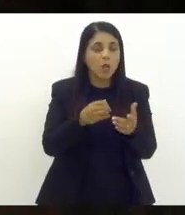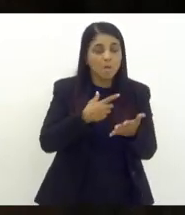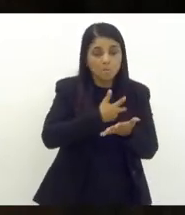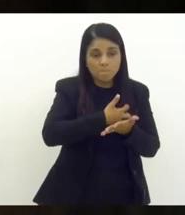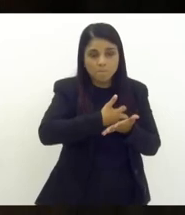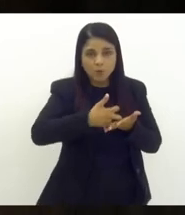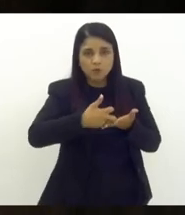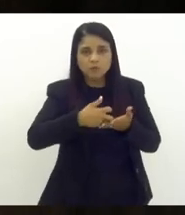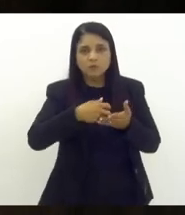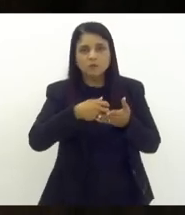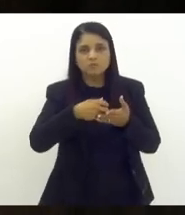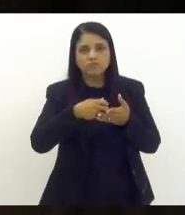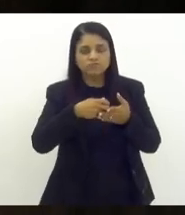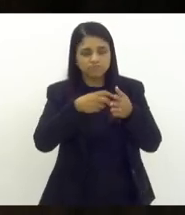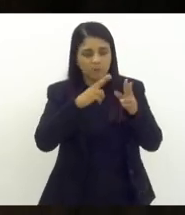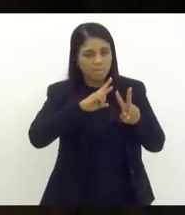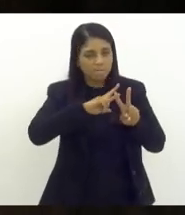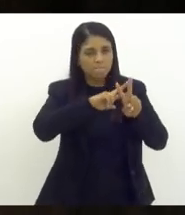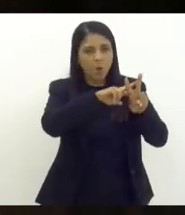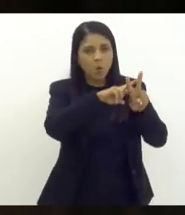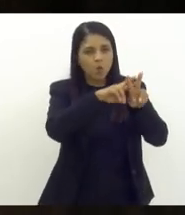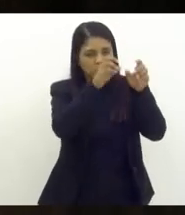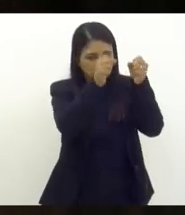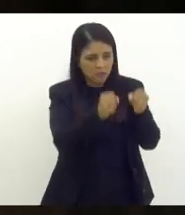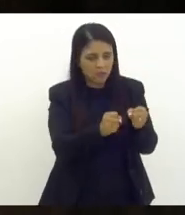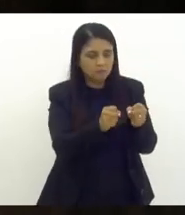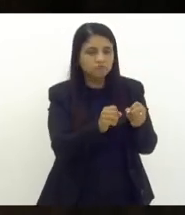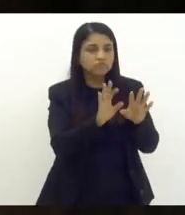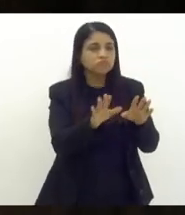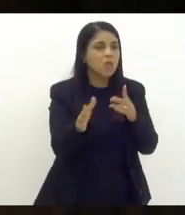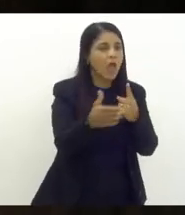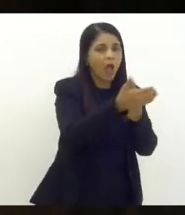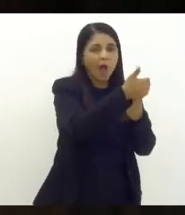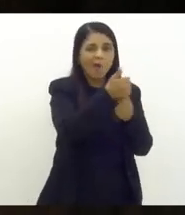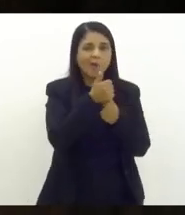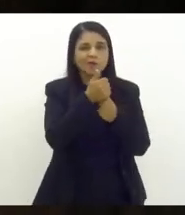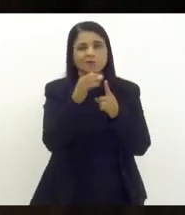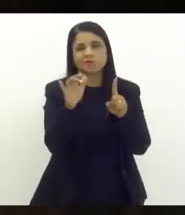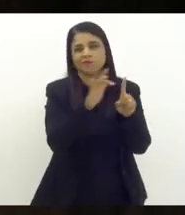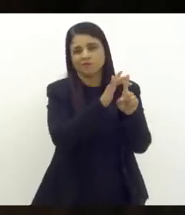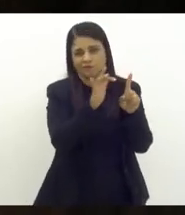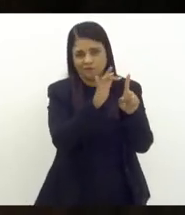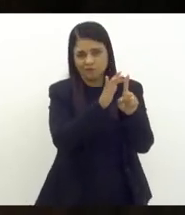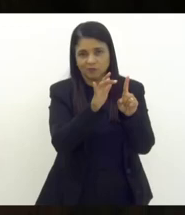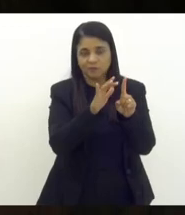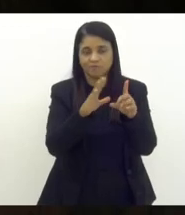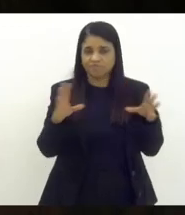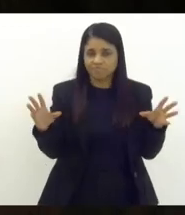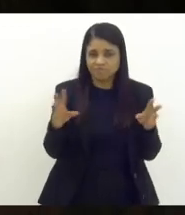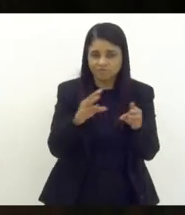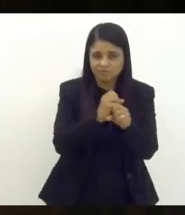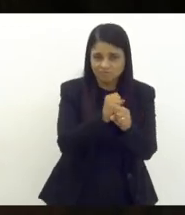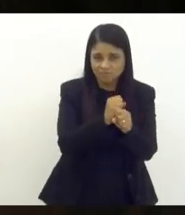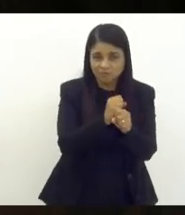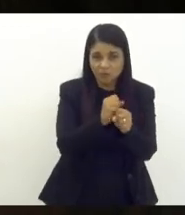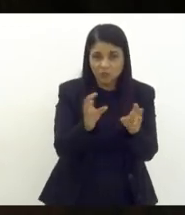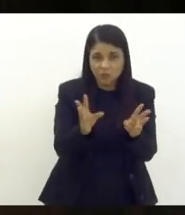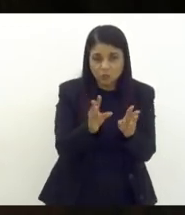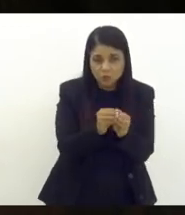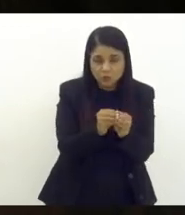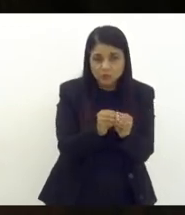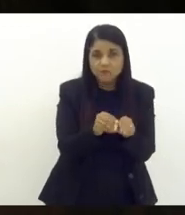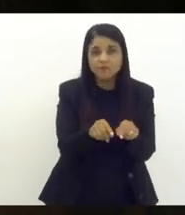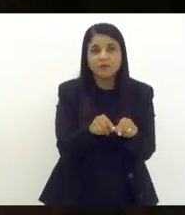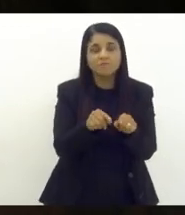para os agressores e o acolhimento das vítimas em suma a atuação da delegada no enfrentamento da violência contra a